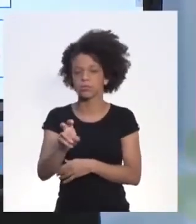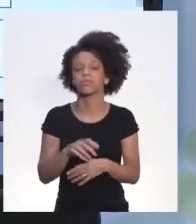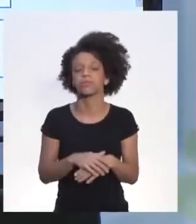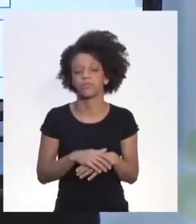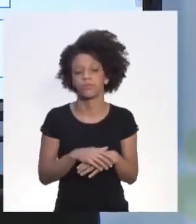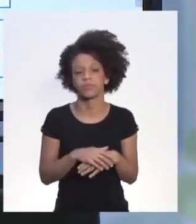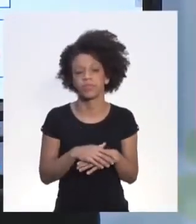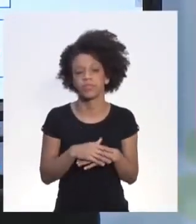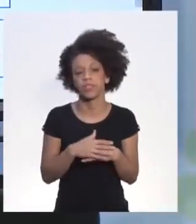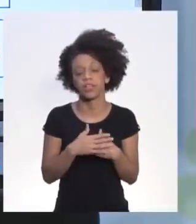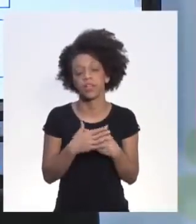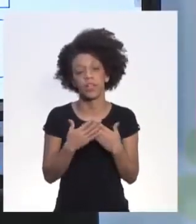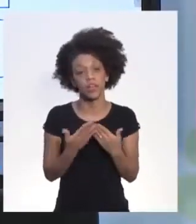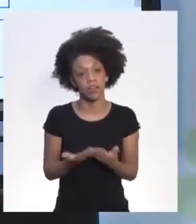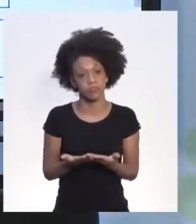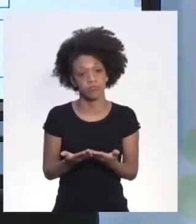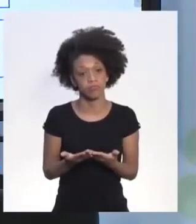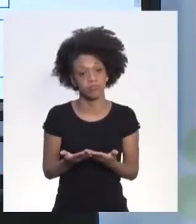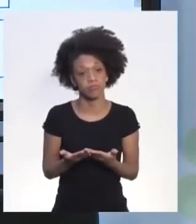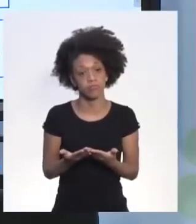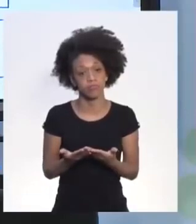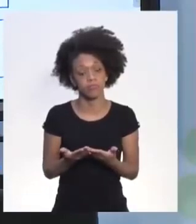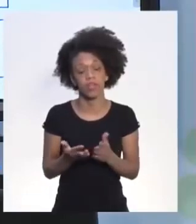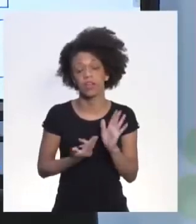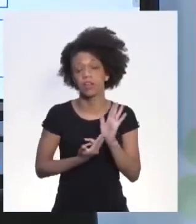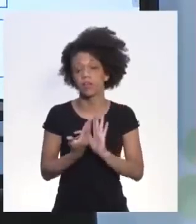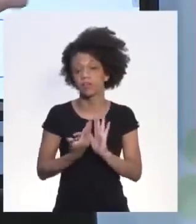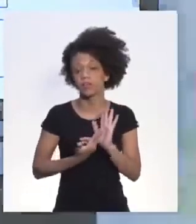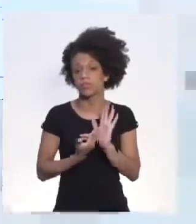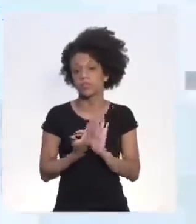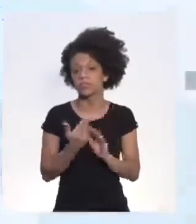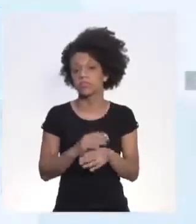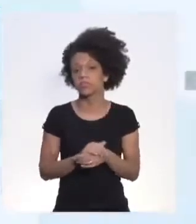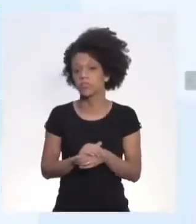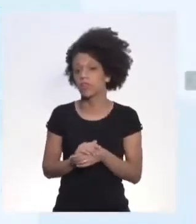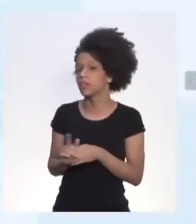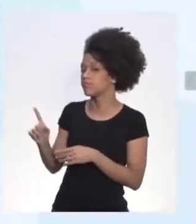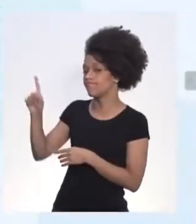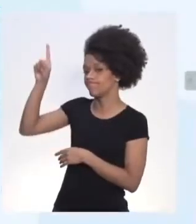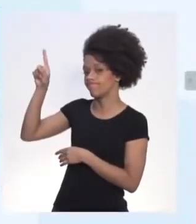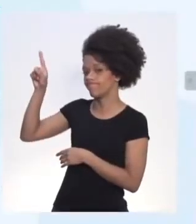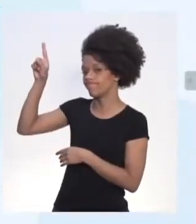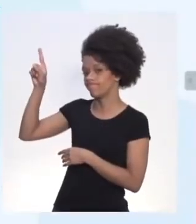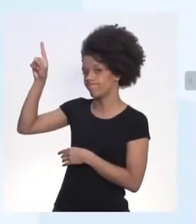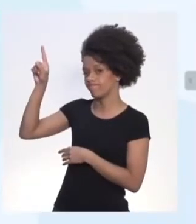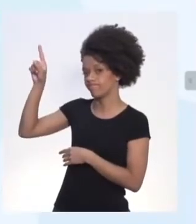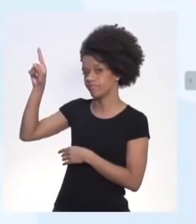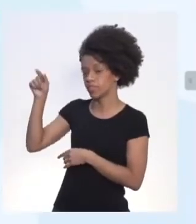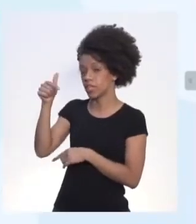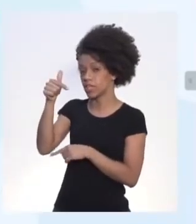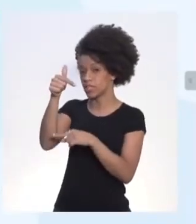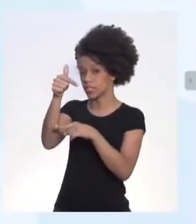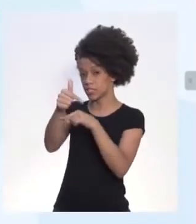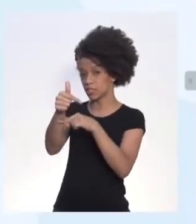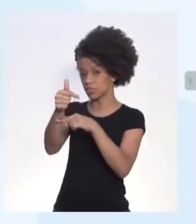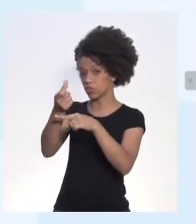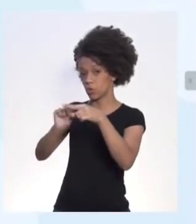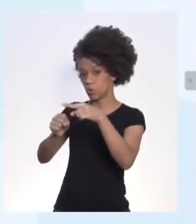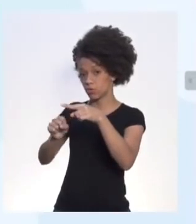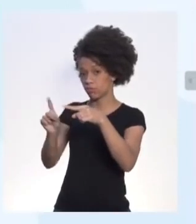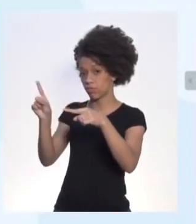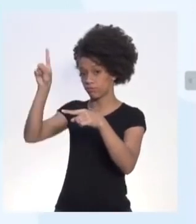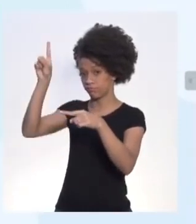0,875 milésimos aqui, né? Então, ele representa essa fração aqui, que seria 7 oitavos.